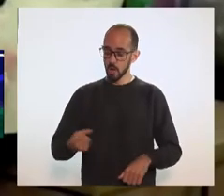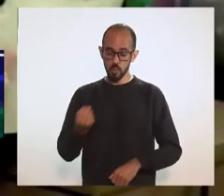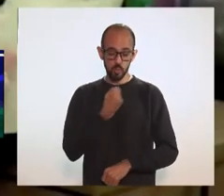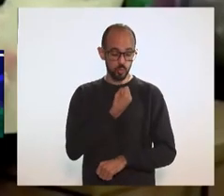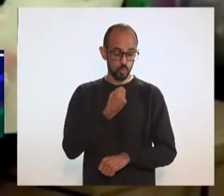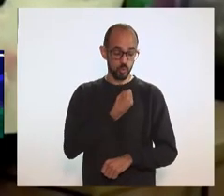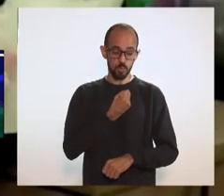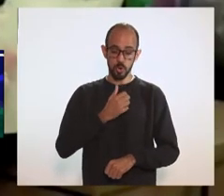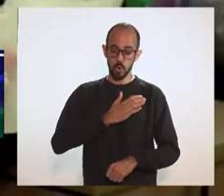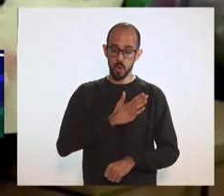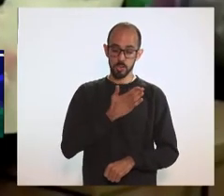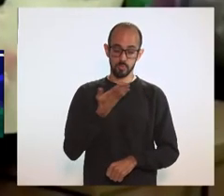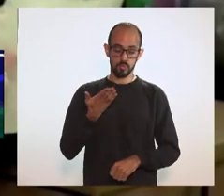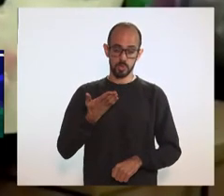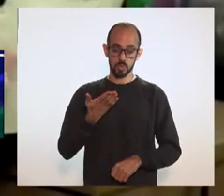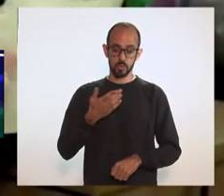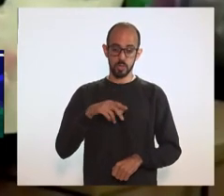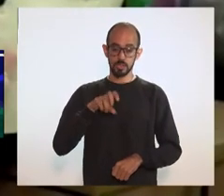O total foi de